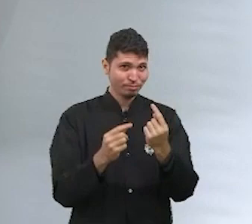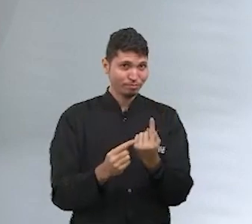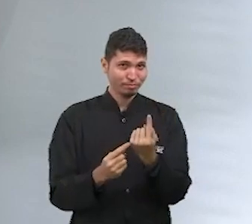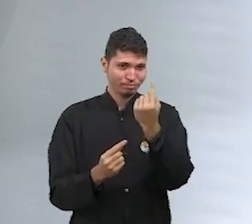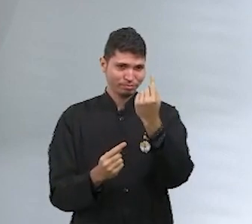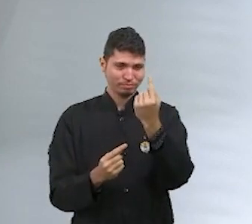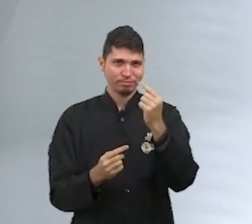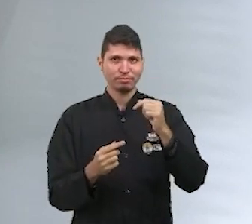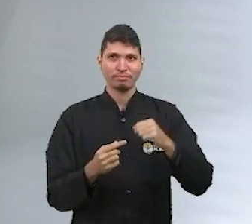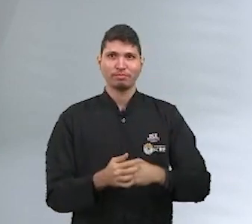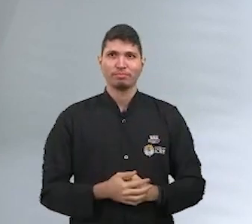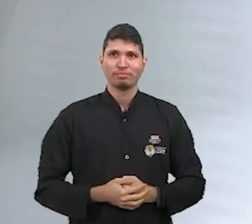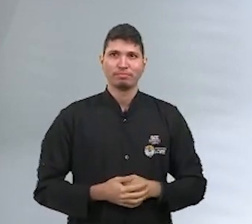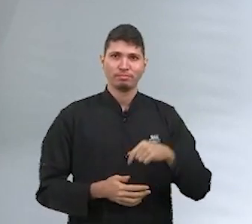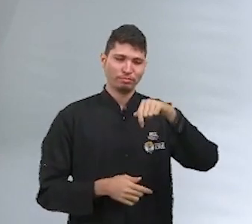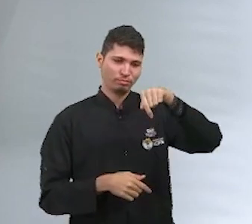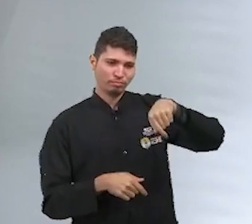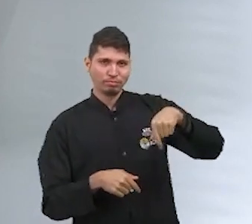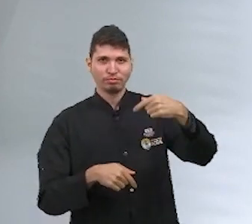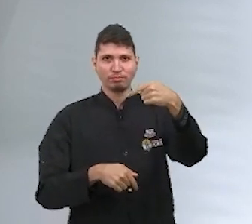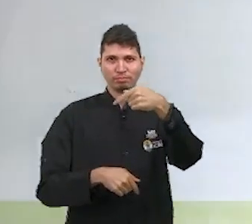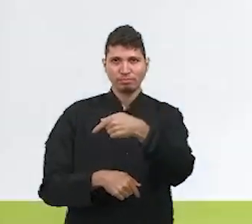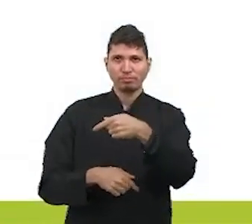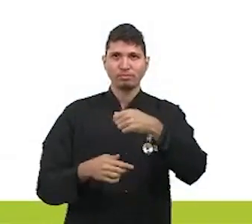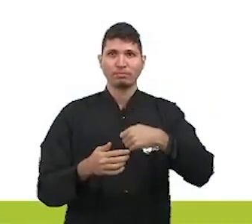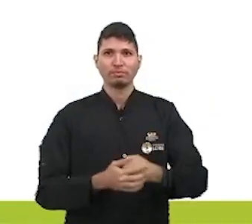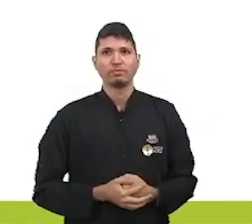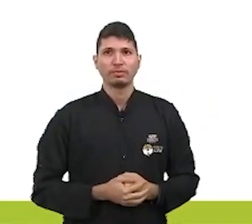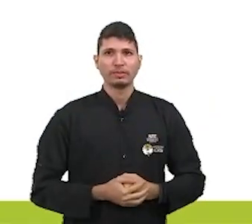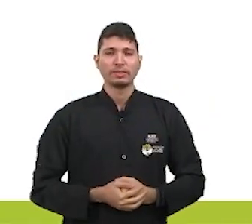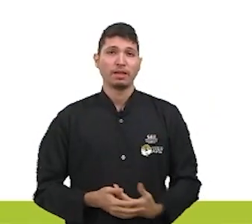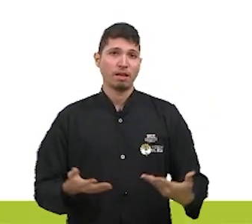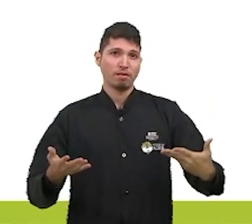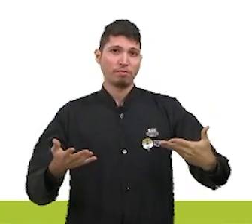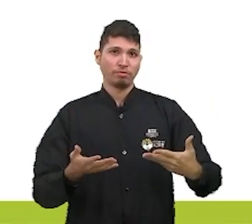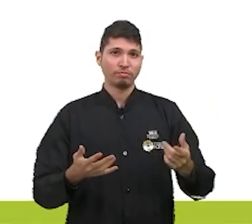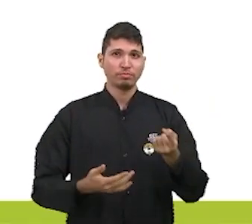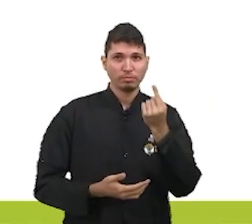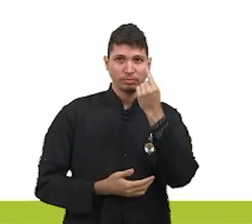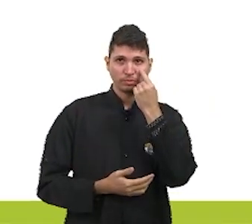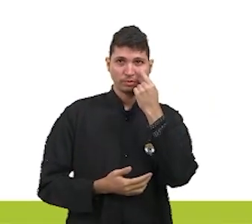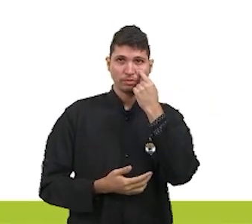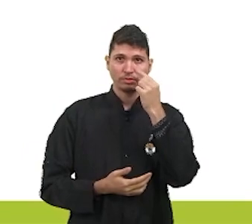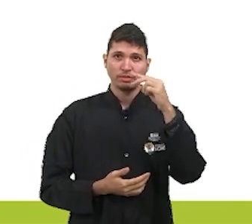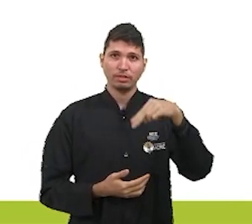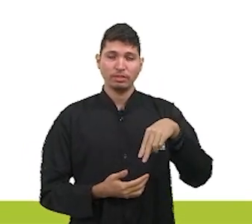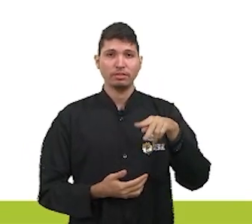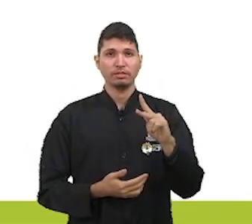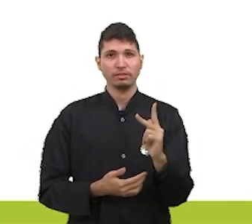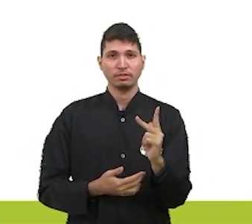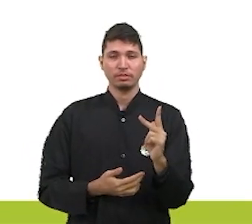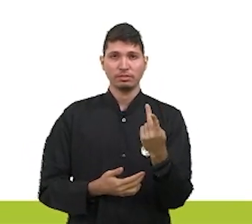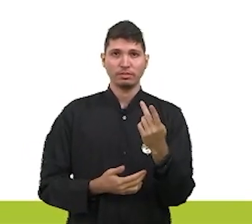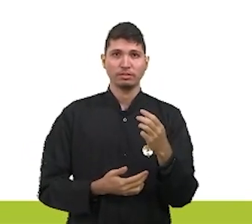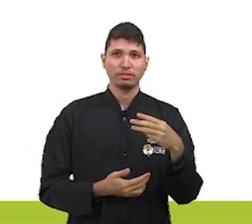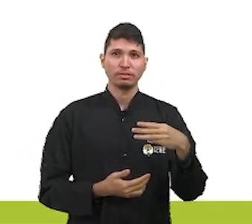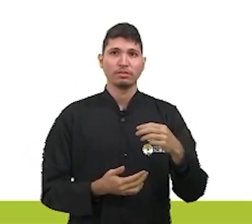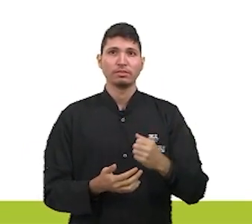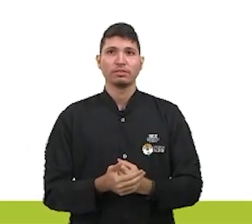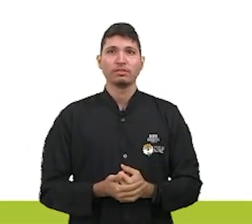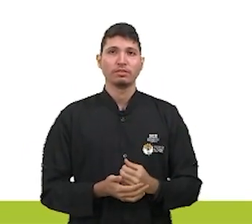Vamos analisar agora a molécula de NH3. Entre nitrogênio e